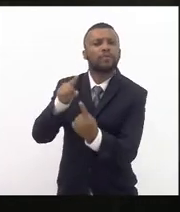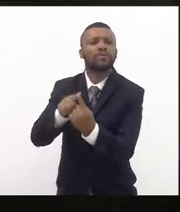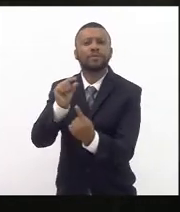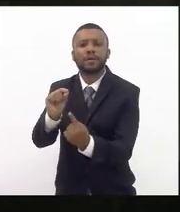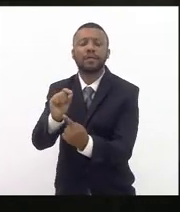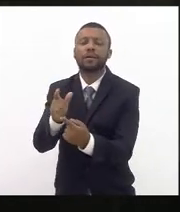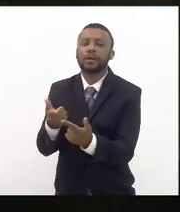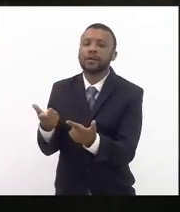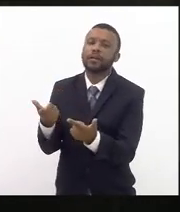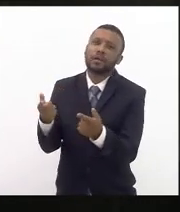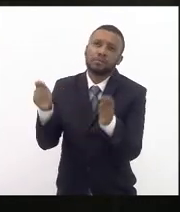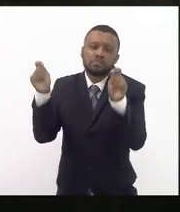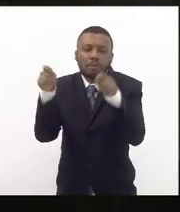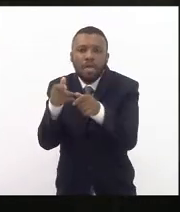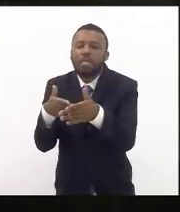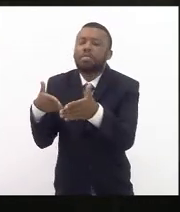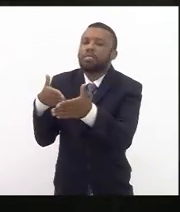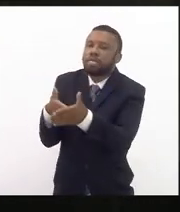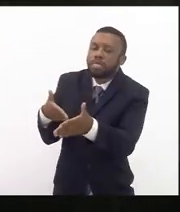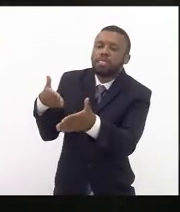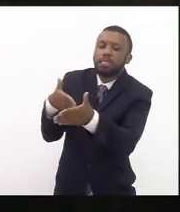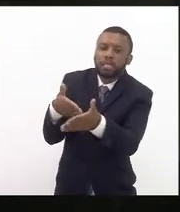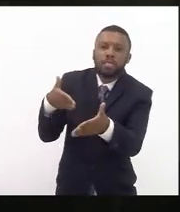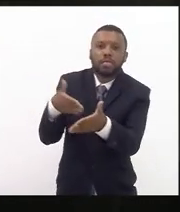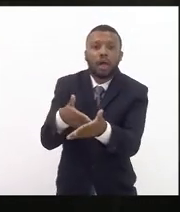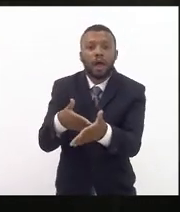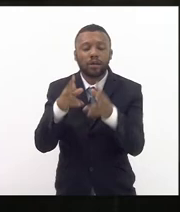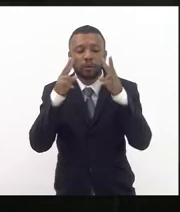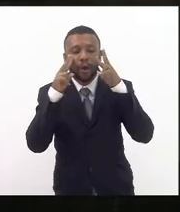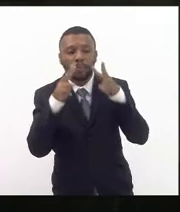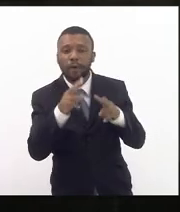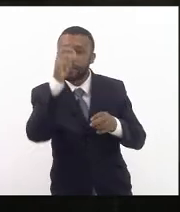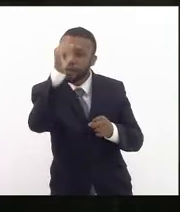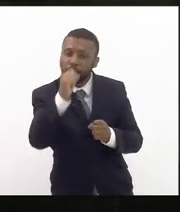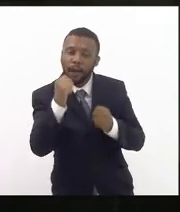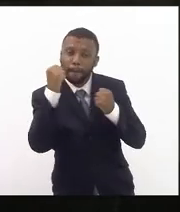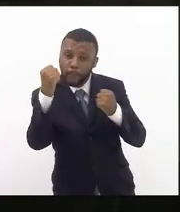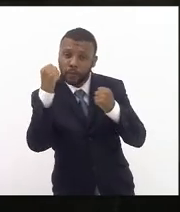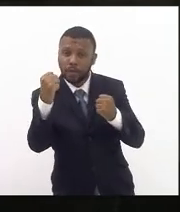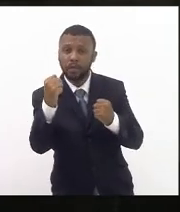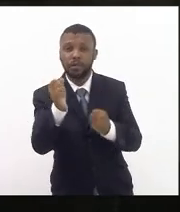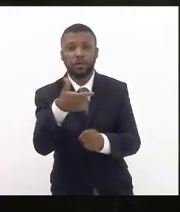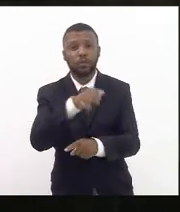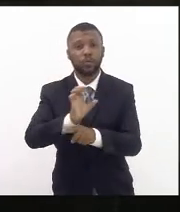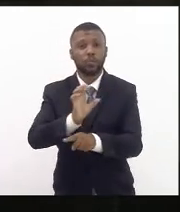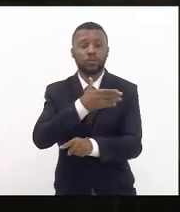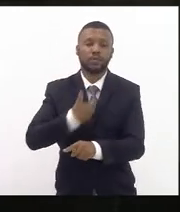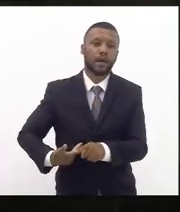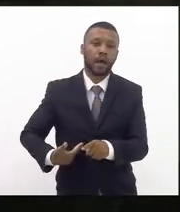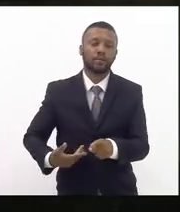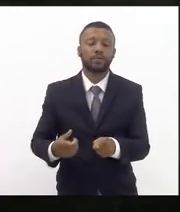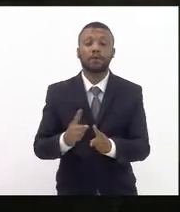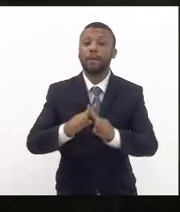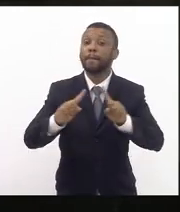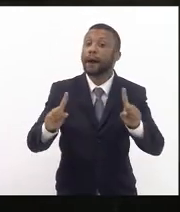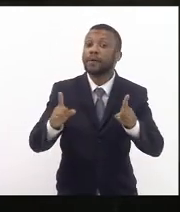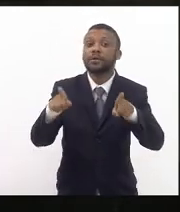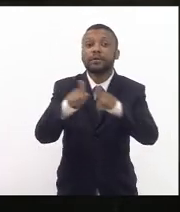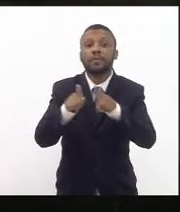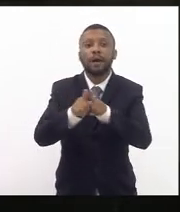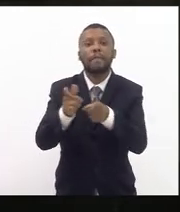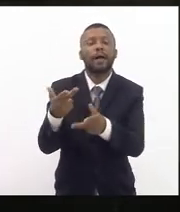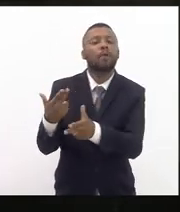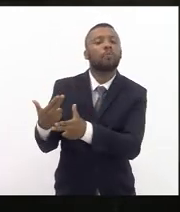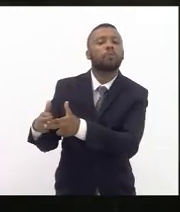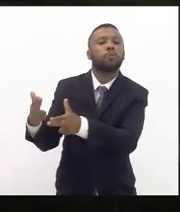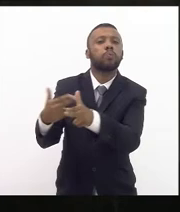inviabilizar o reconhecimento da potencialidade dos estados, mas para mascarar um processo de